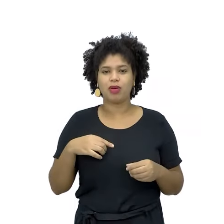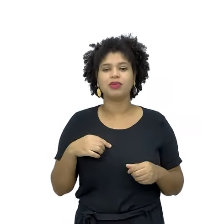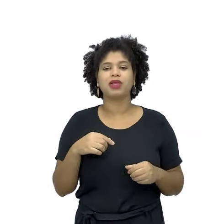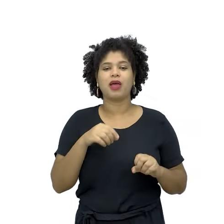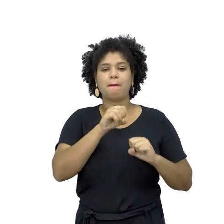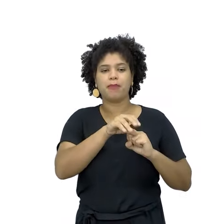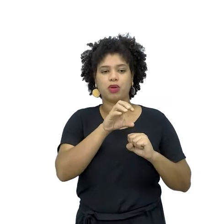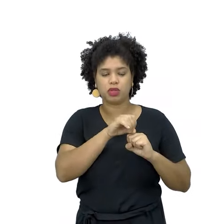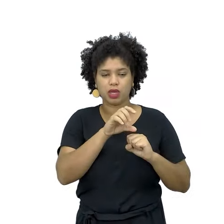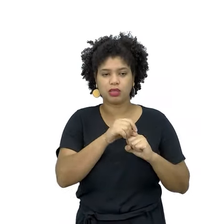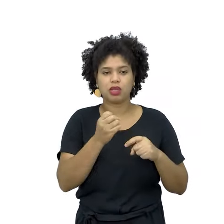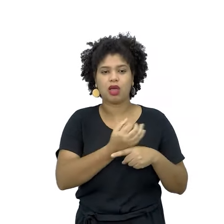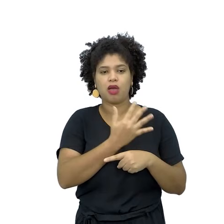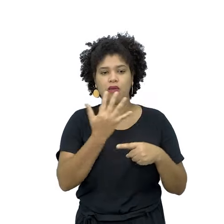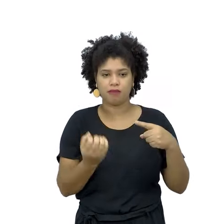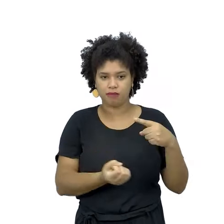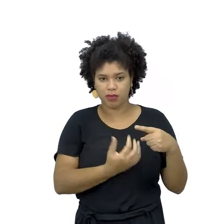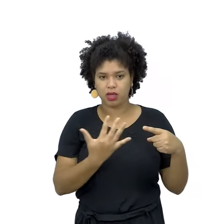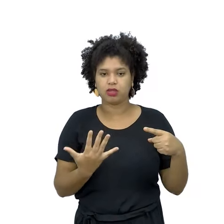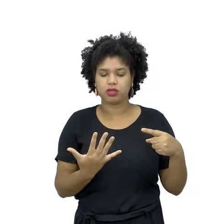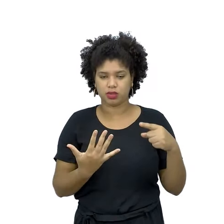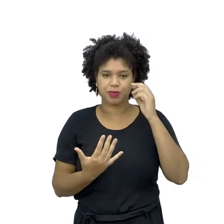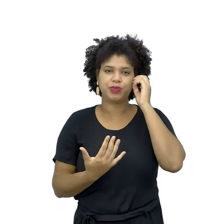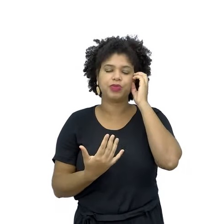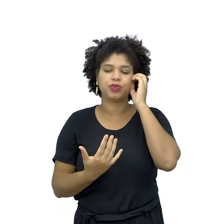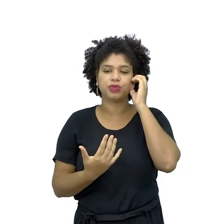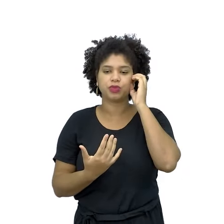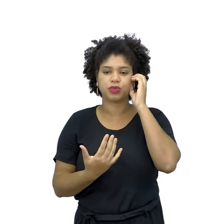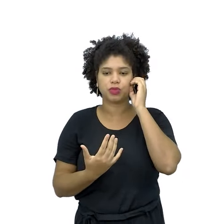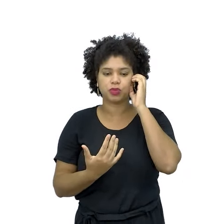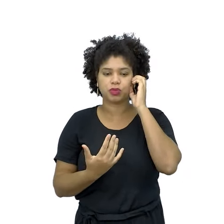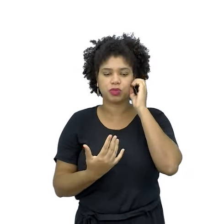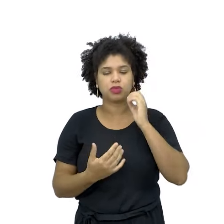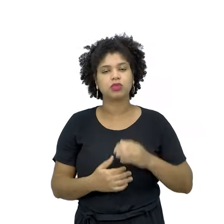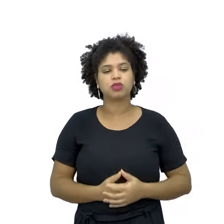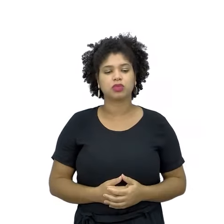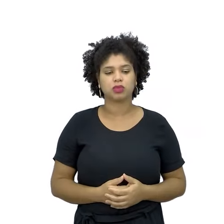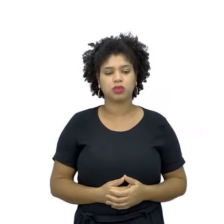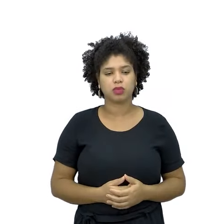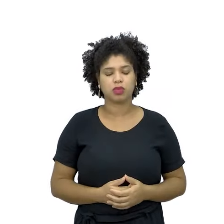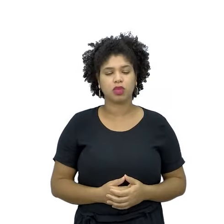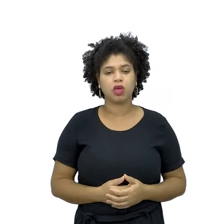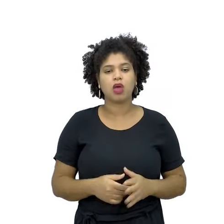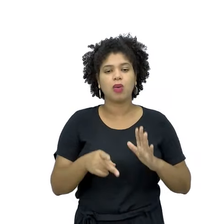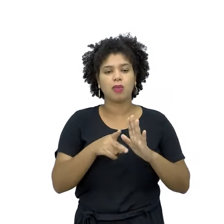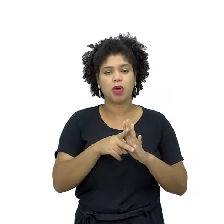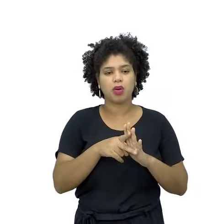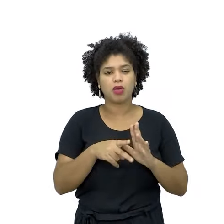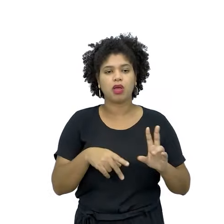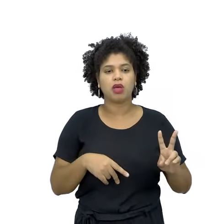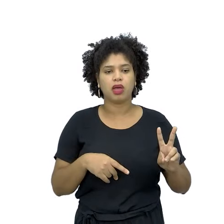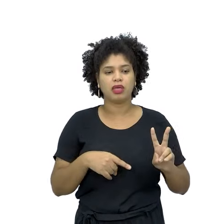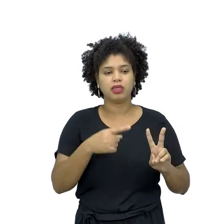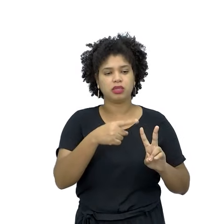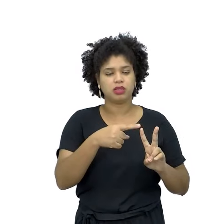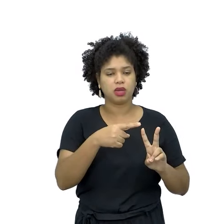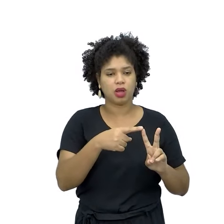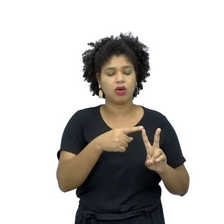potências de expoente fracionário em radiciações e das radiciações em